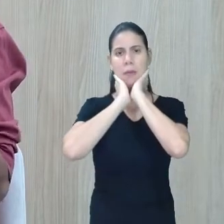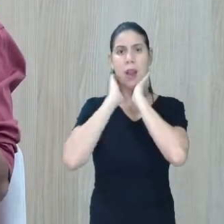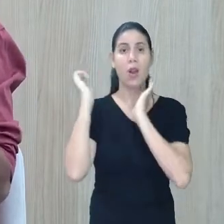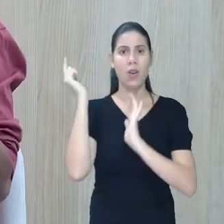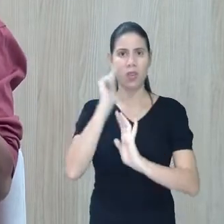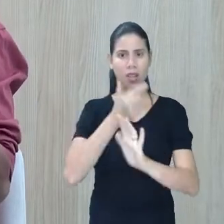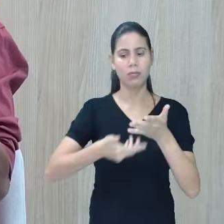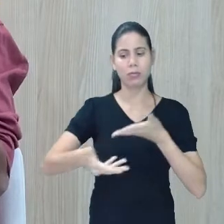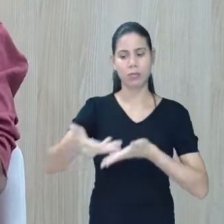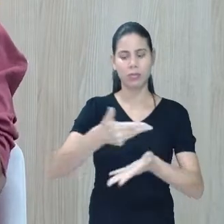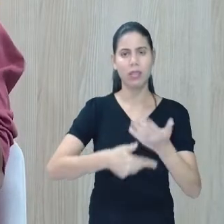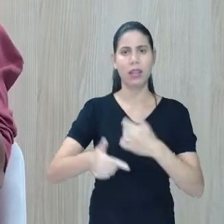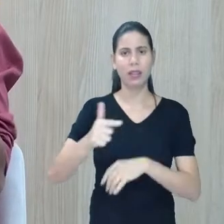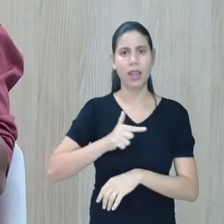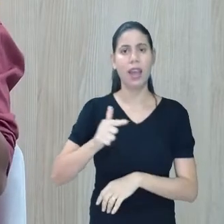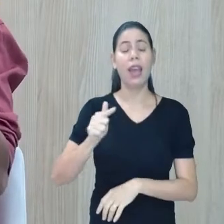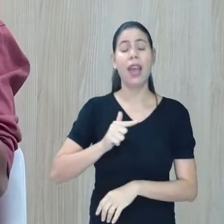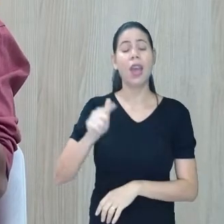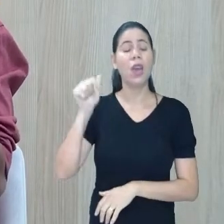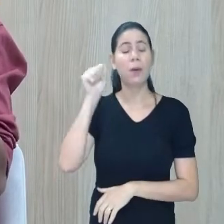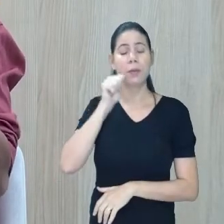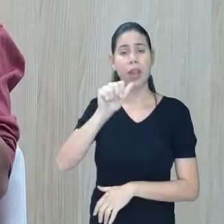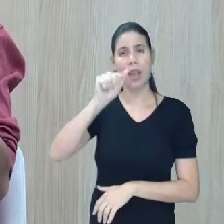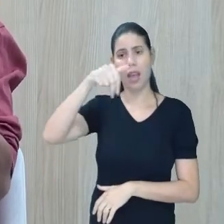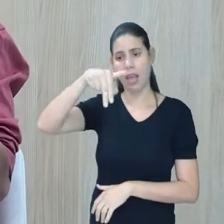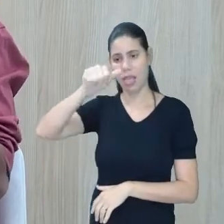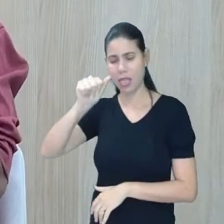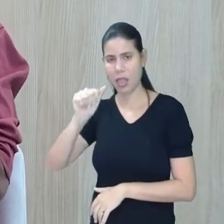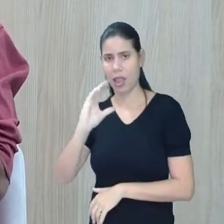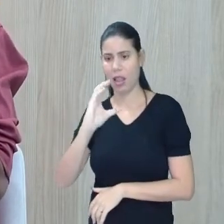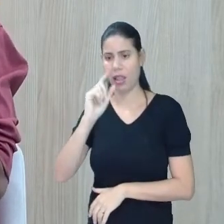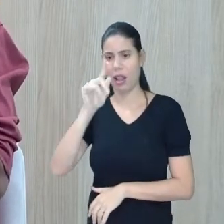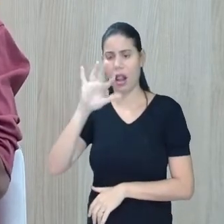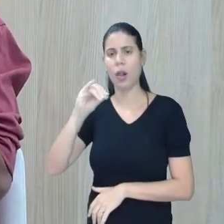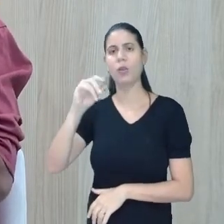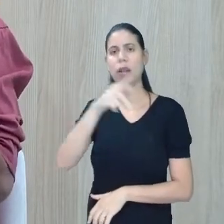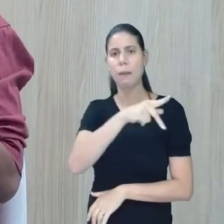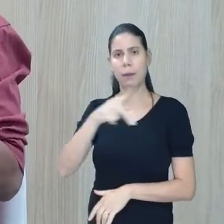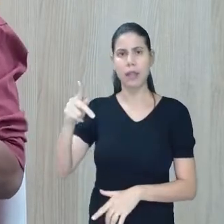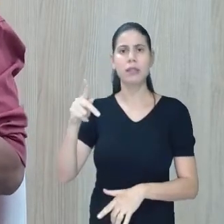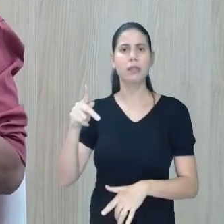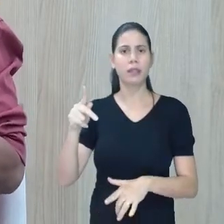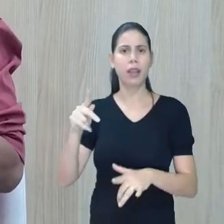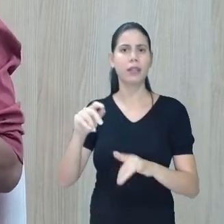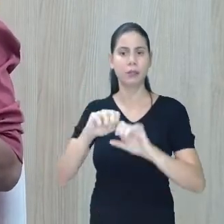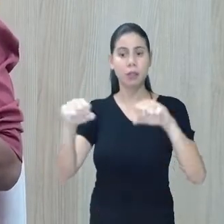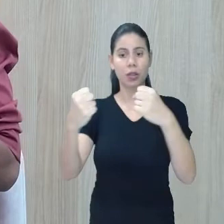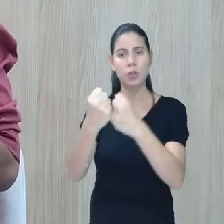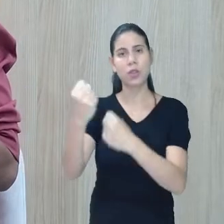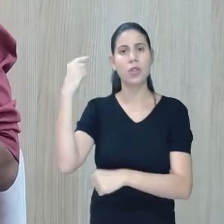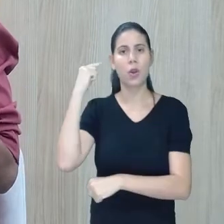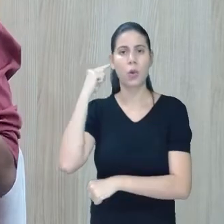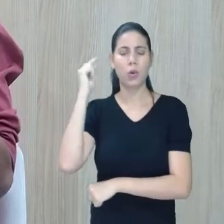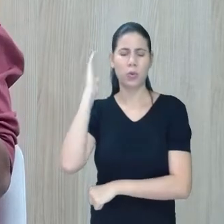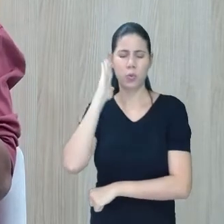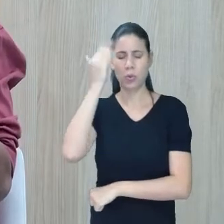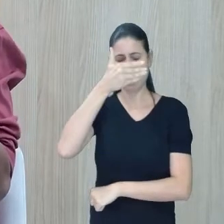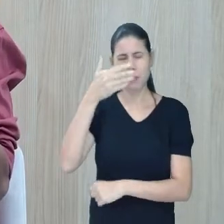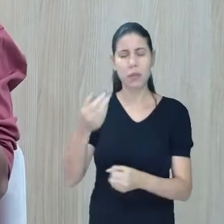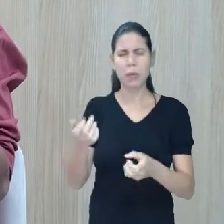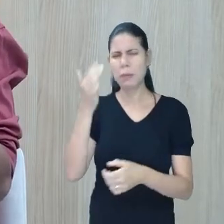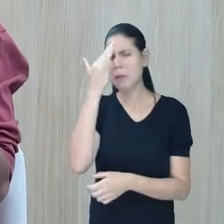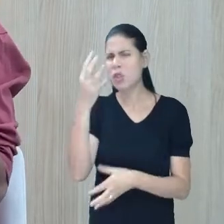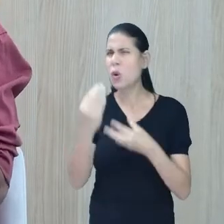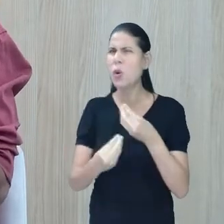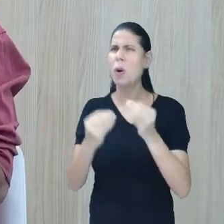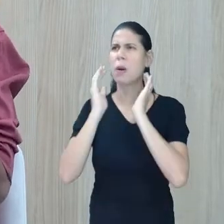Então aqui no Brasil tem a Ana Cláudia Sofia, que é a presidente da Associação dos Surdos Cegos do Brasil. Então imagina a pessoa colocando a mão no rosto e percebe e